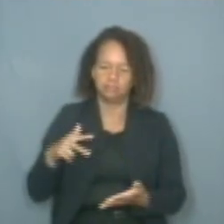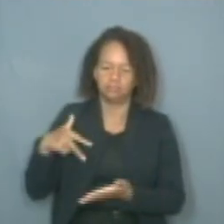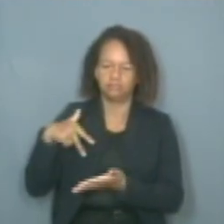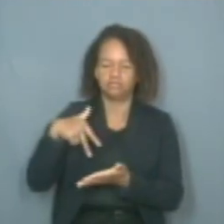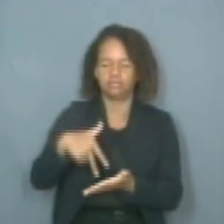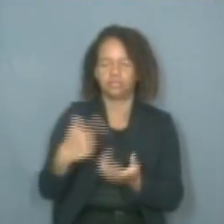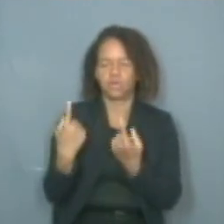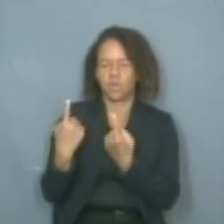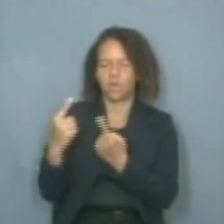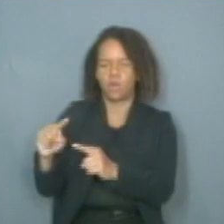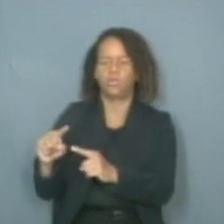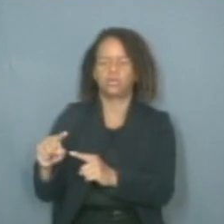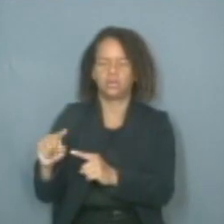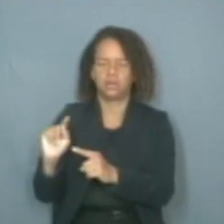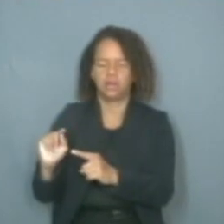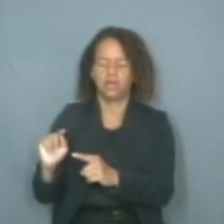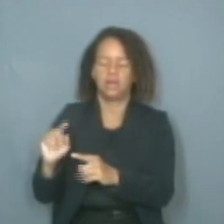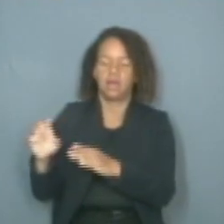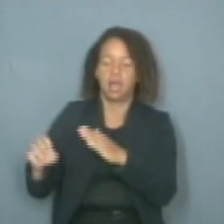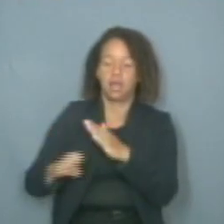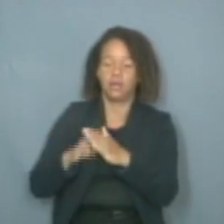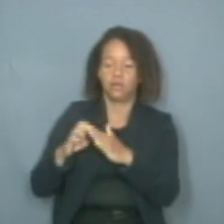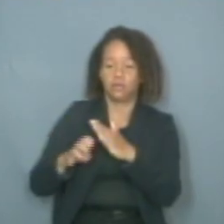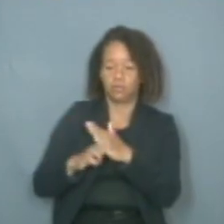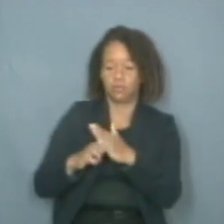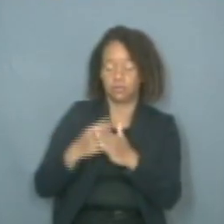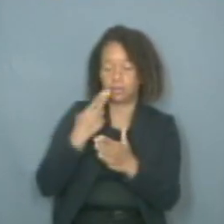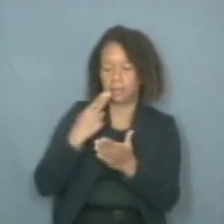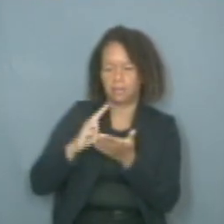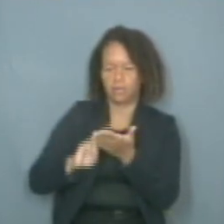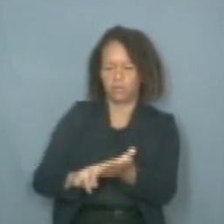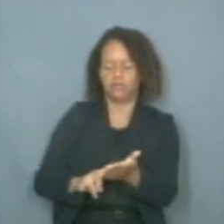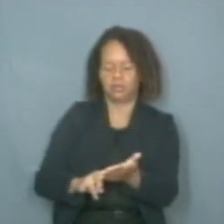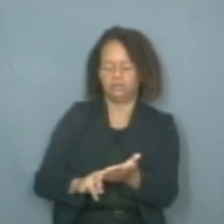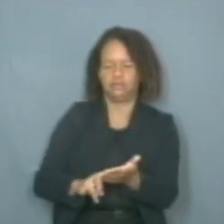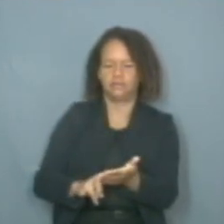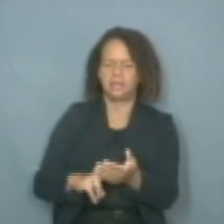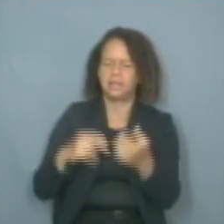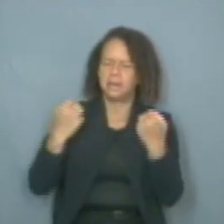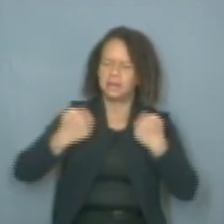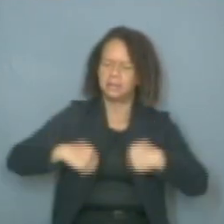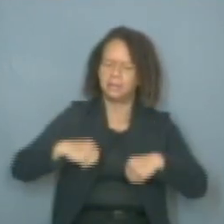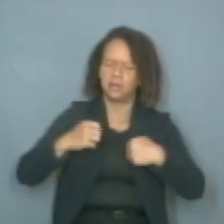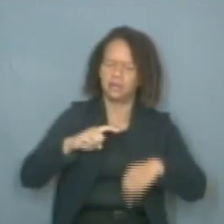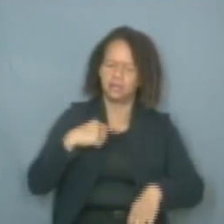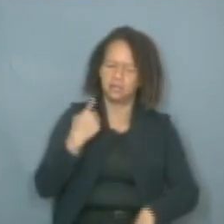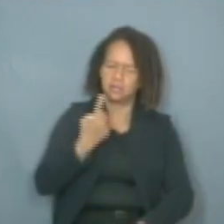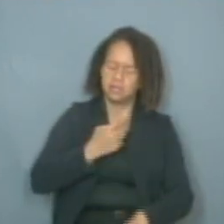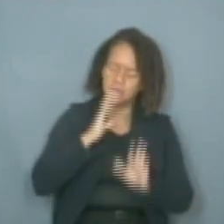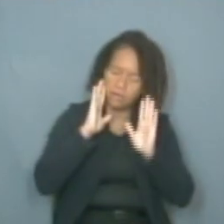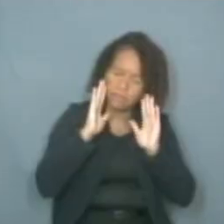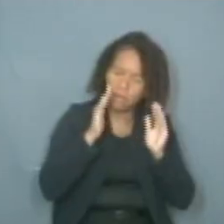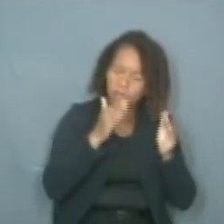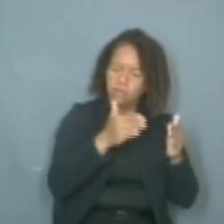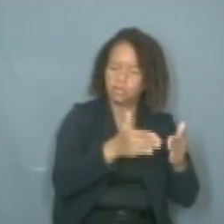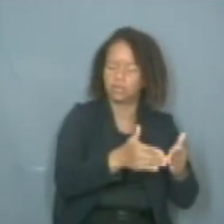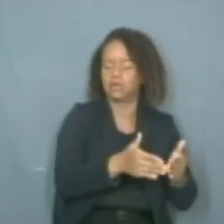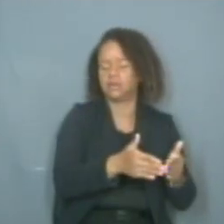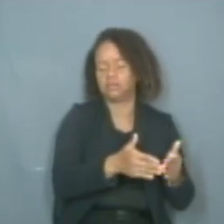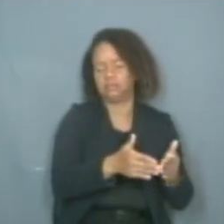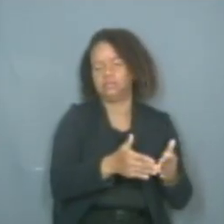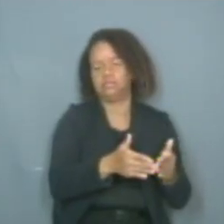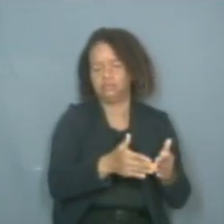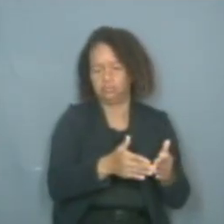aqui contra a indústria de multas. A gente precisa, presidente, voltar a nossa